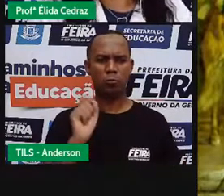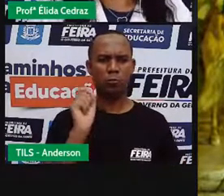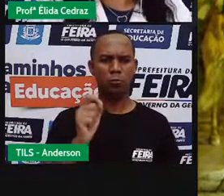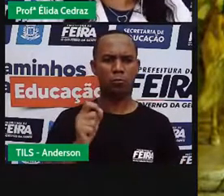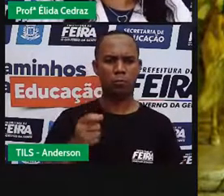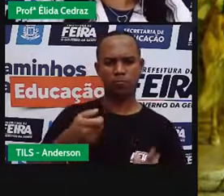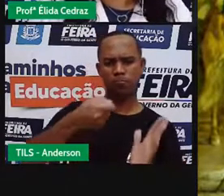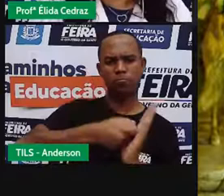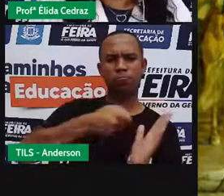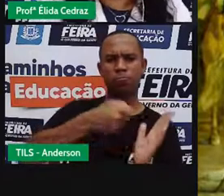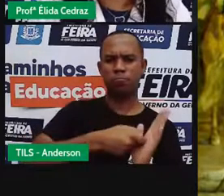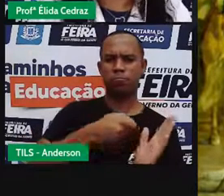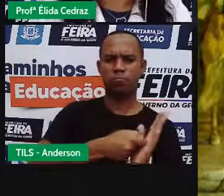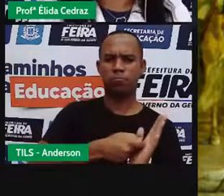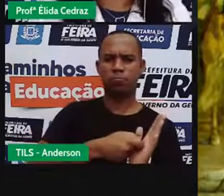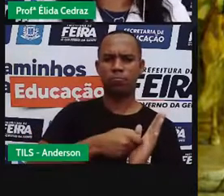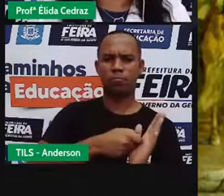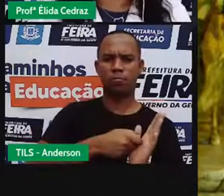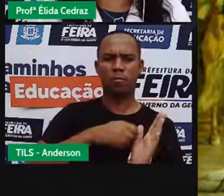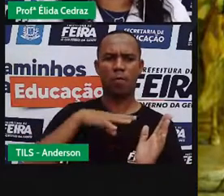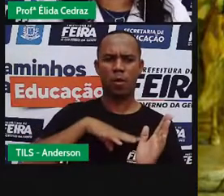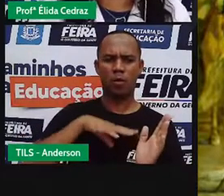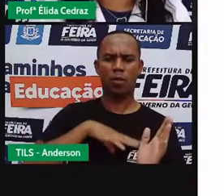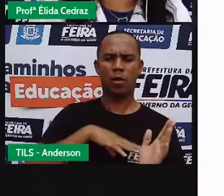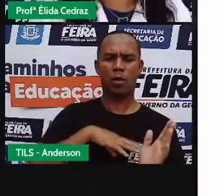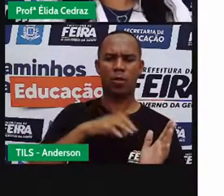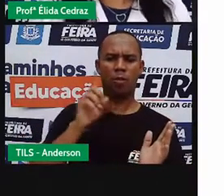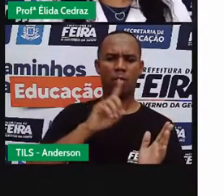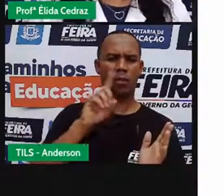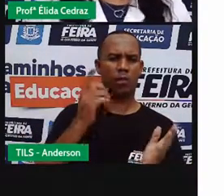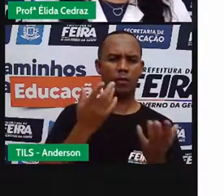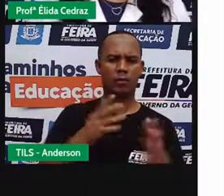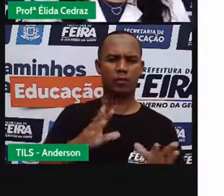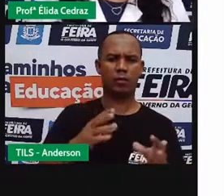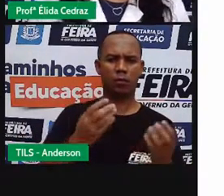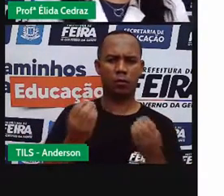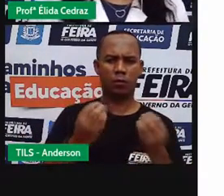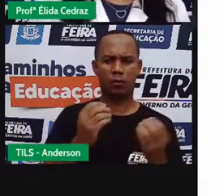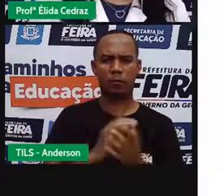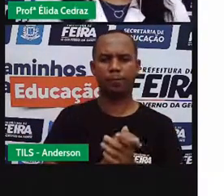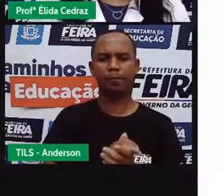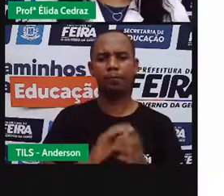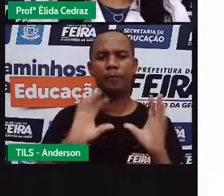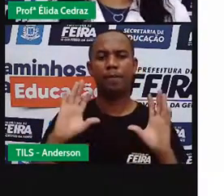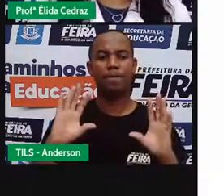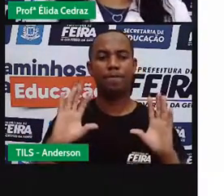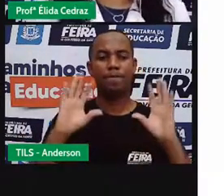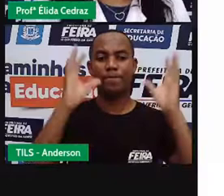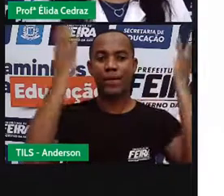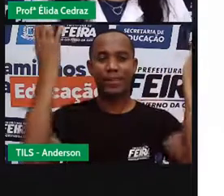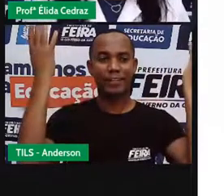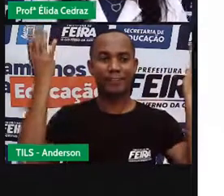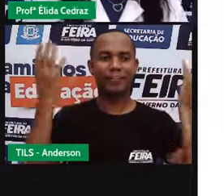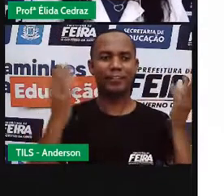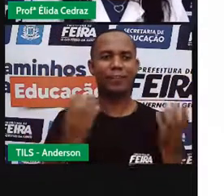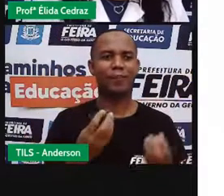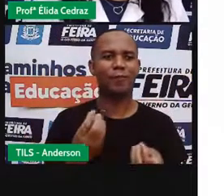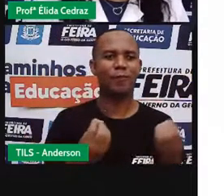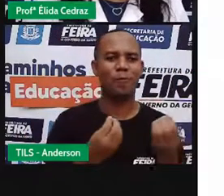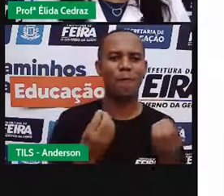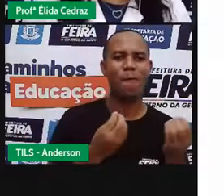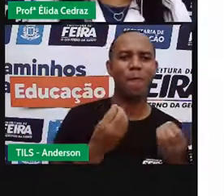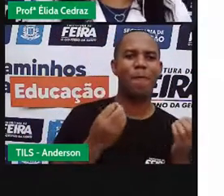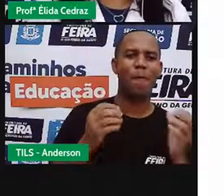ao Reino de Portugal. Vamos entender mais sobre isso. Uma festa cívico-popular